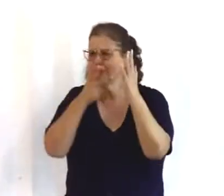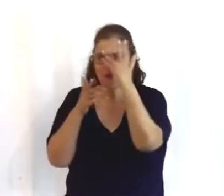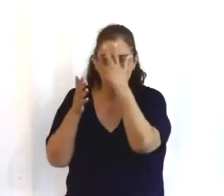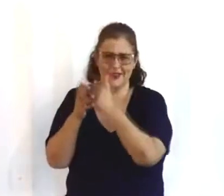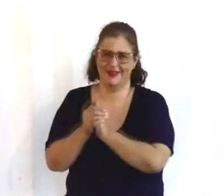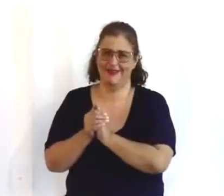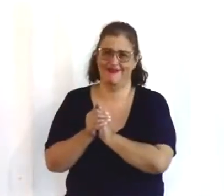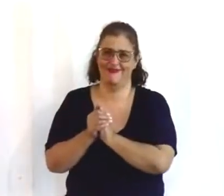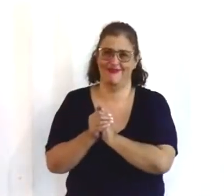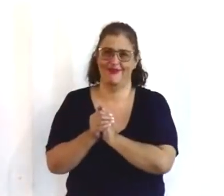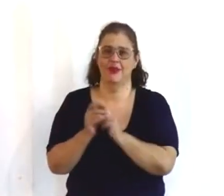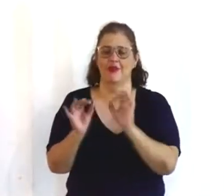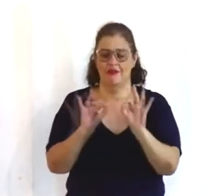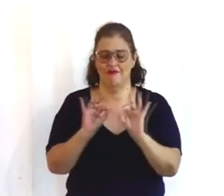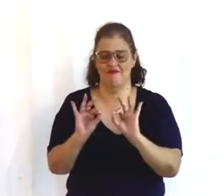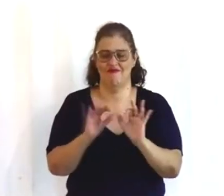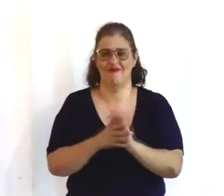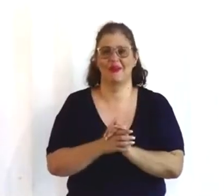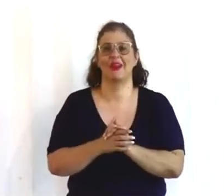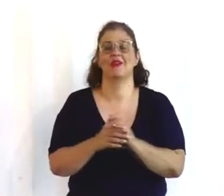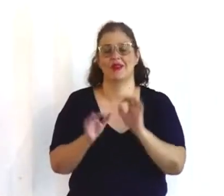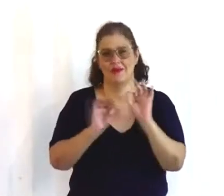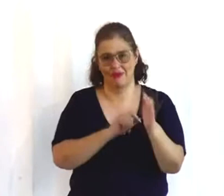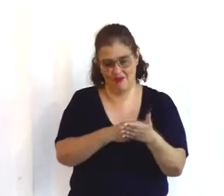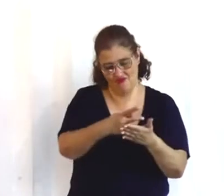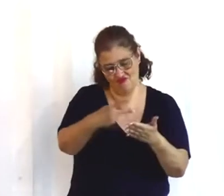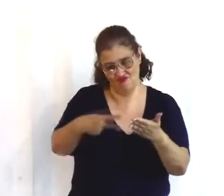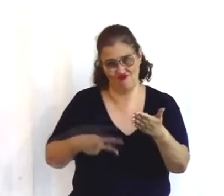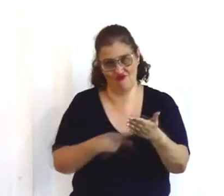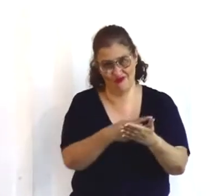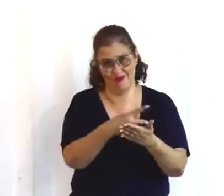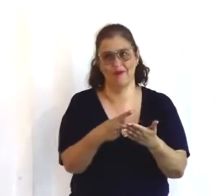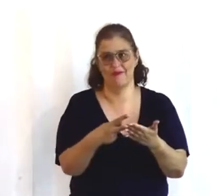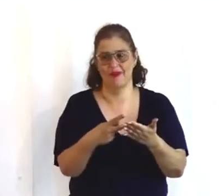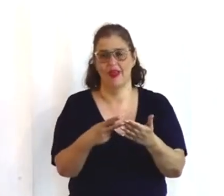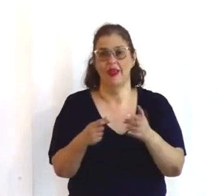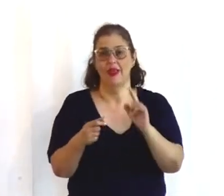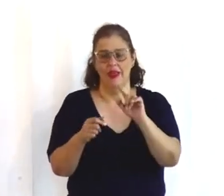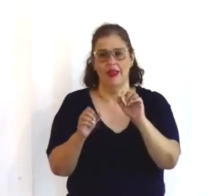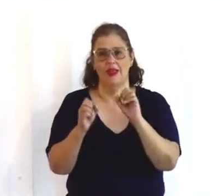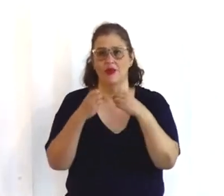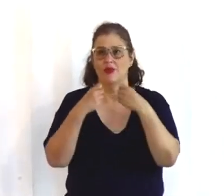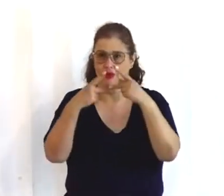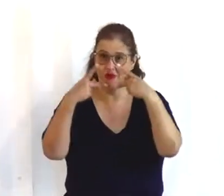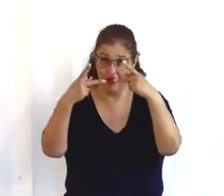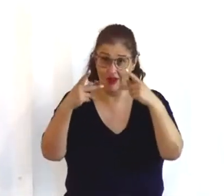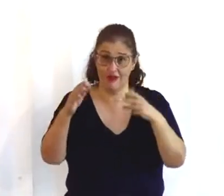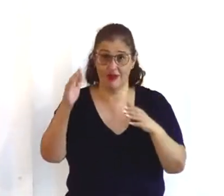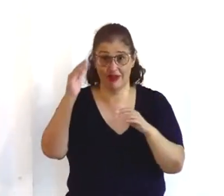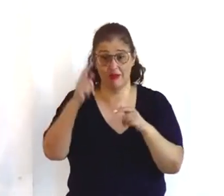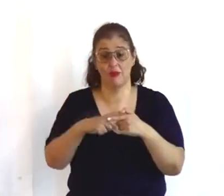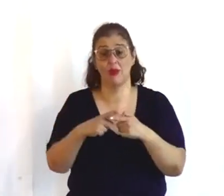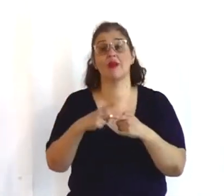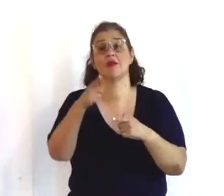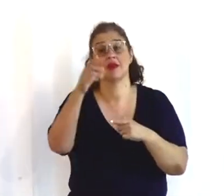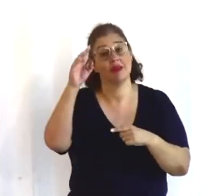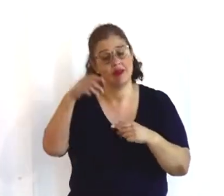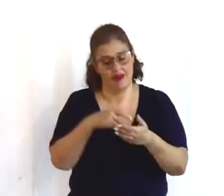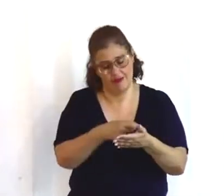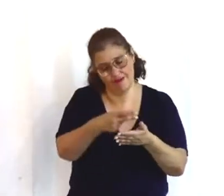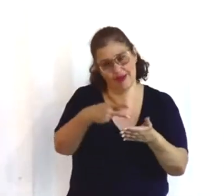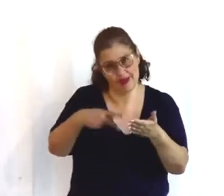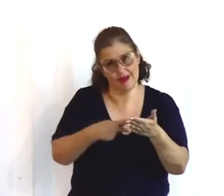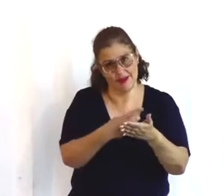esse desenho e a exposição vai te levar a entender por que você fará esses 2